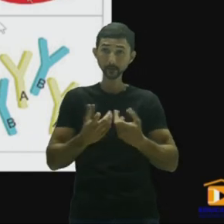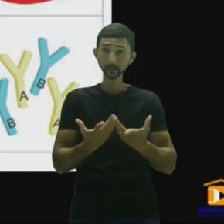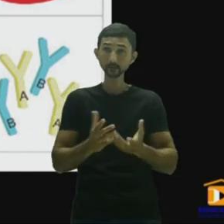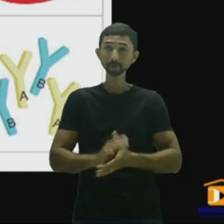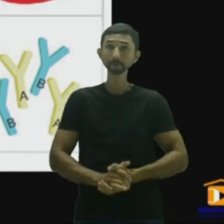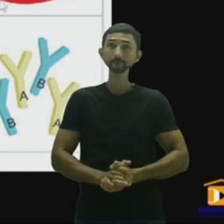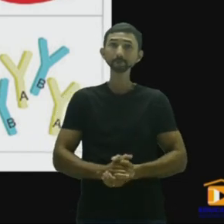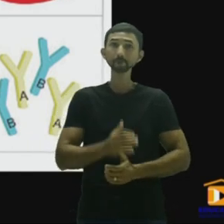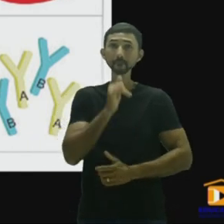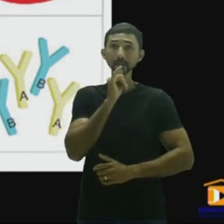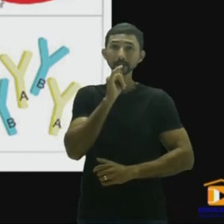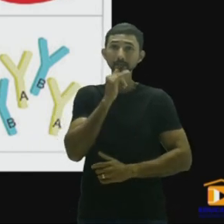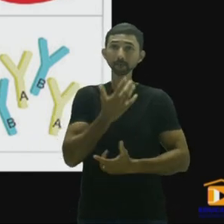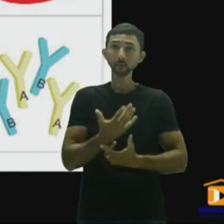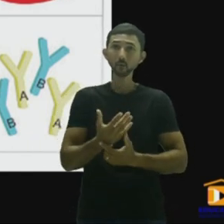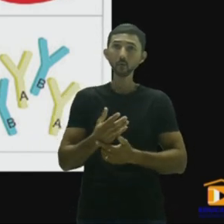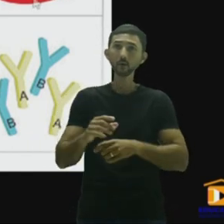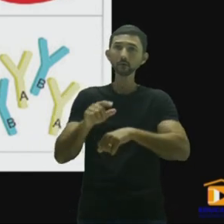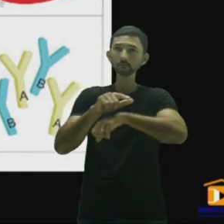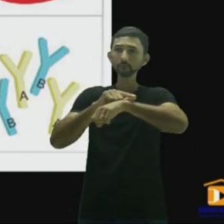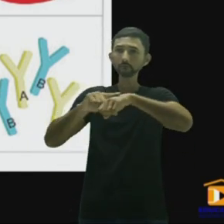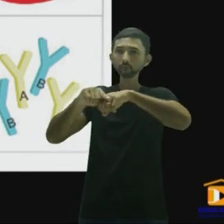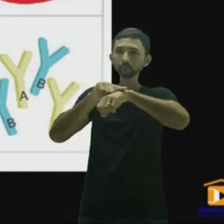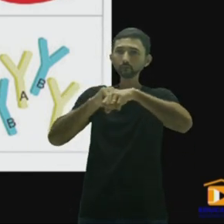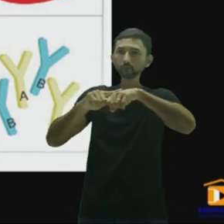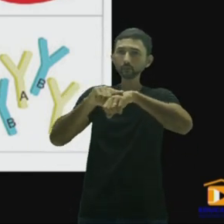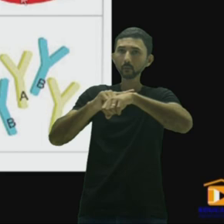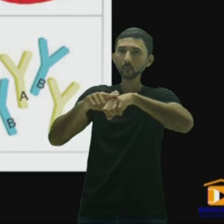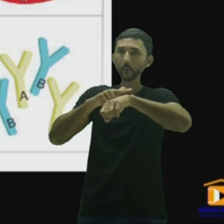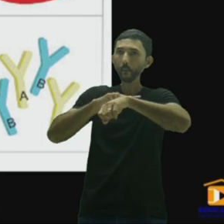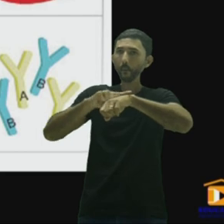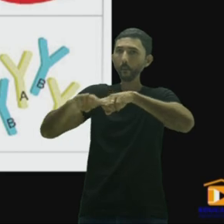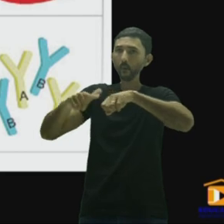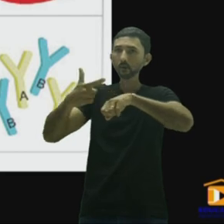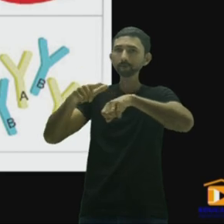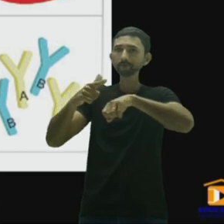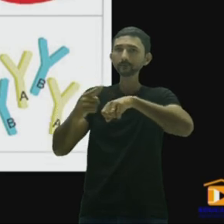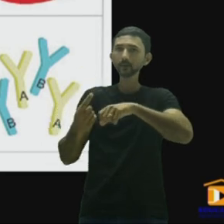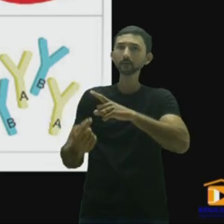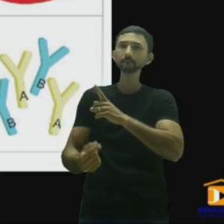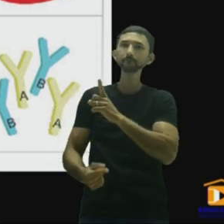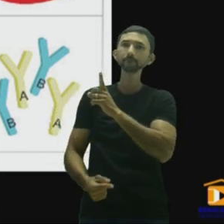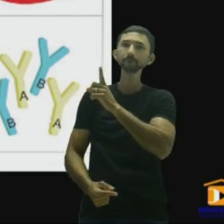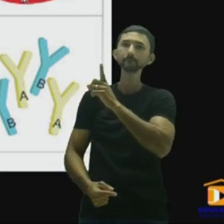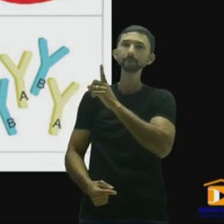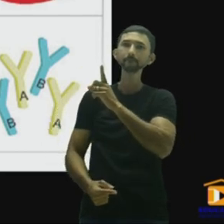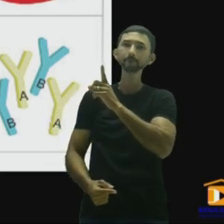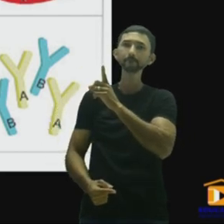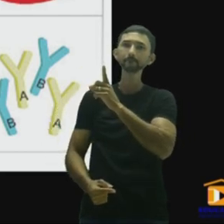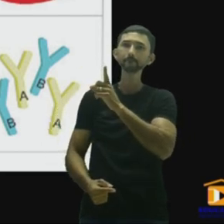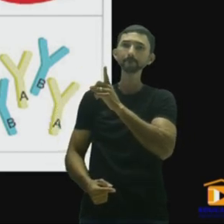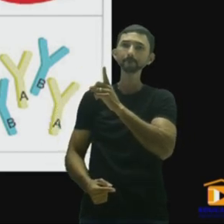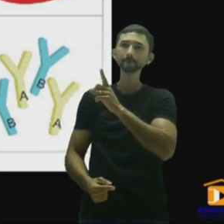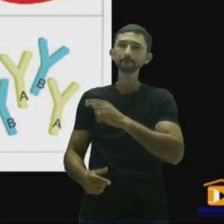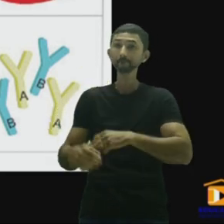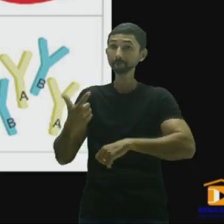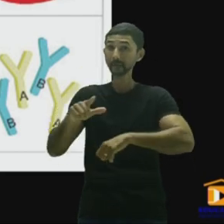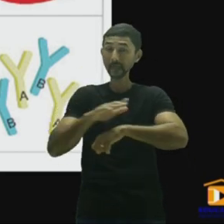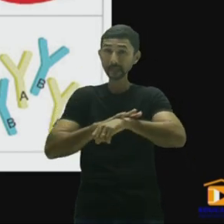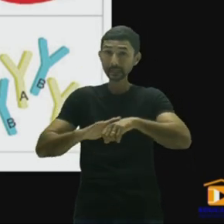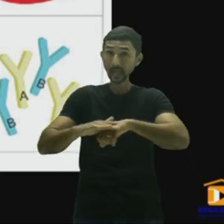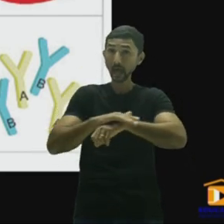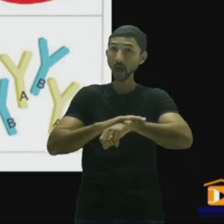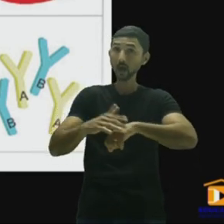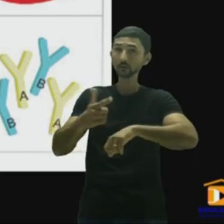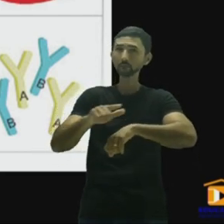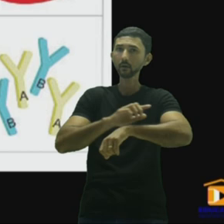se você olhar a hemácia, não tem aqui A nem B na periferia dela. Então, se ela não tem A nem B, ela não